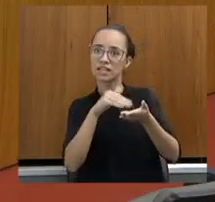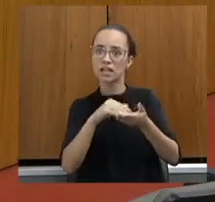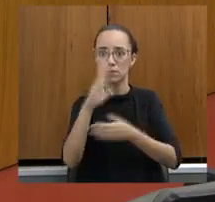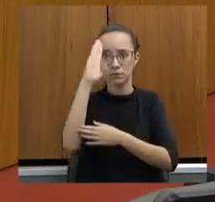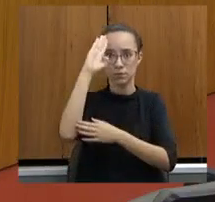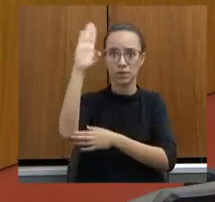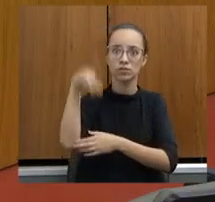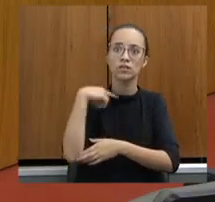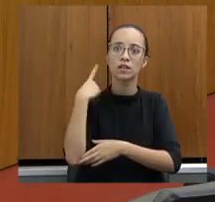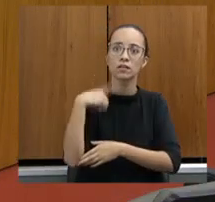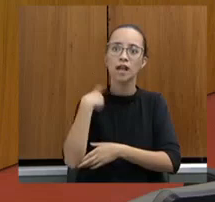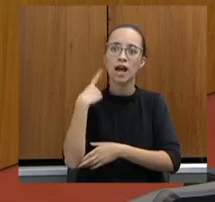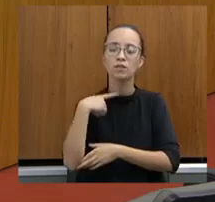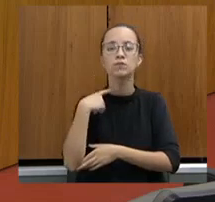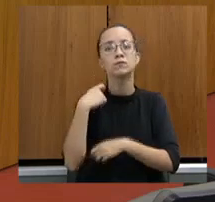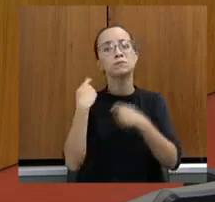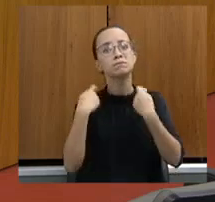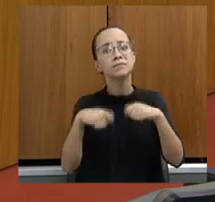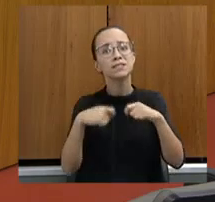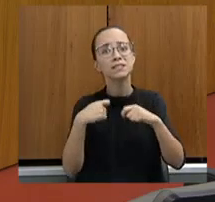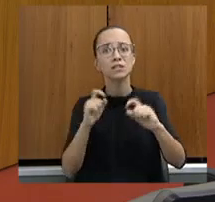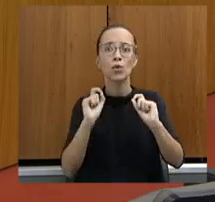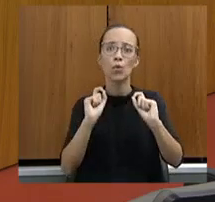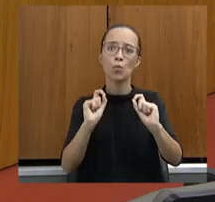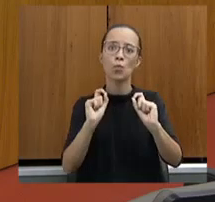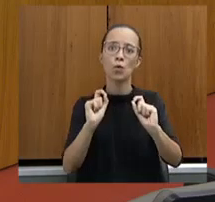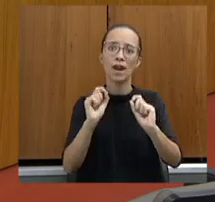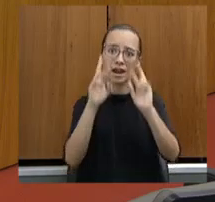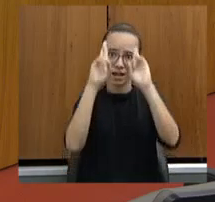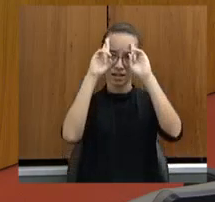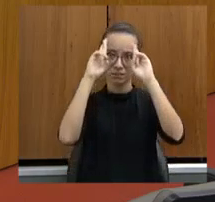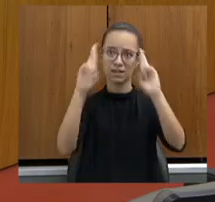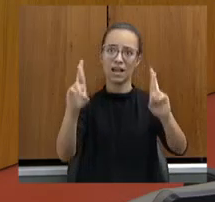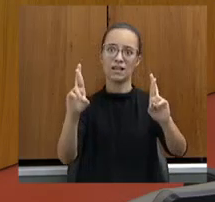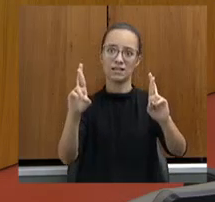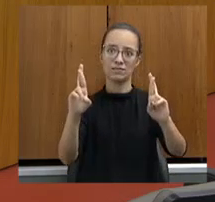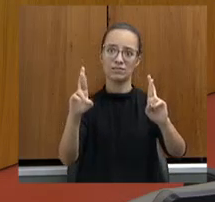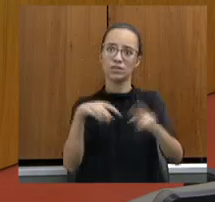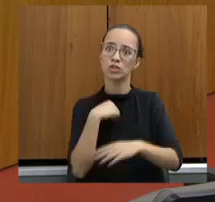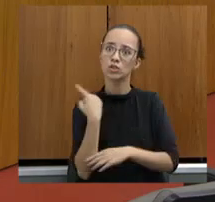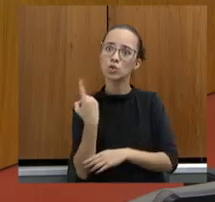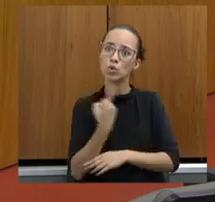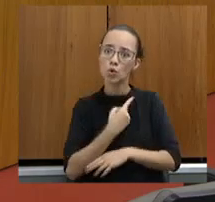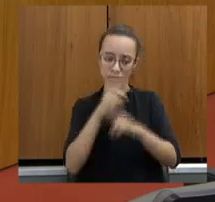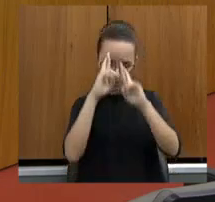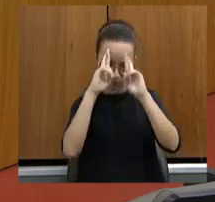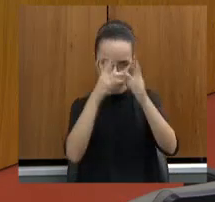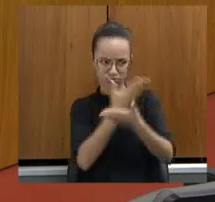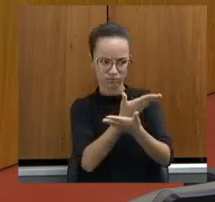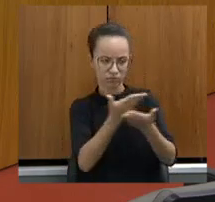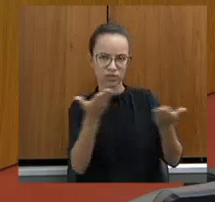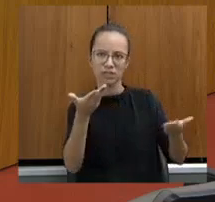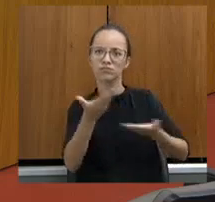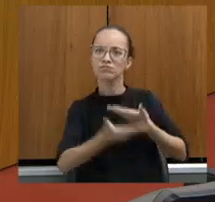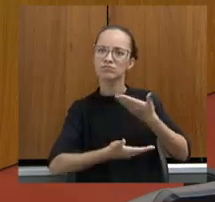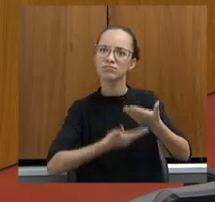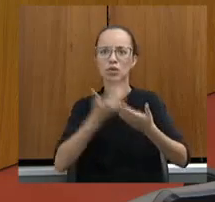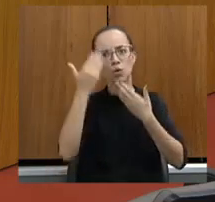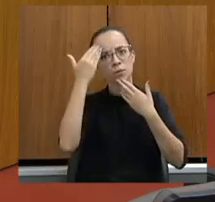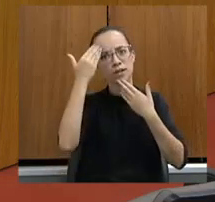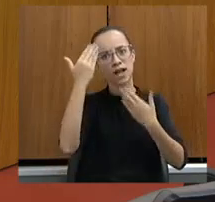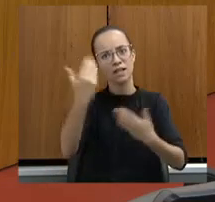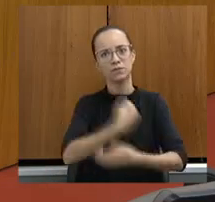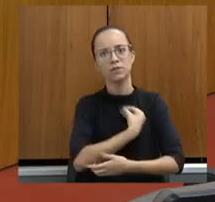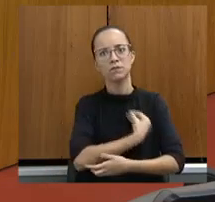deputados deve ser em primeiro lugar respeitada Assim como nós respeitamos todos vocês e muito agradecida com